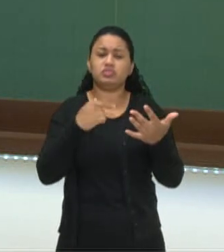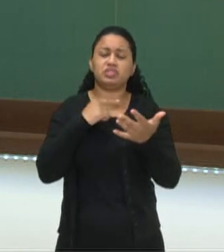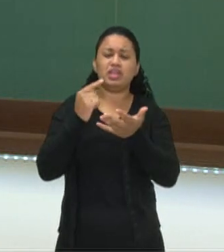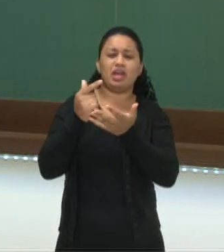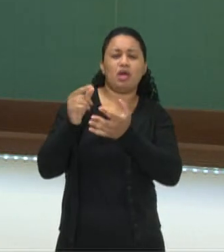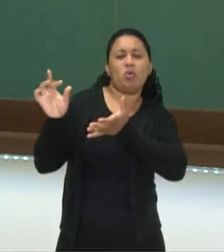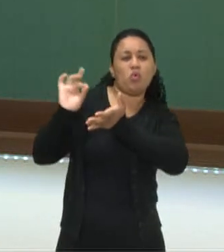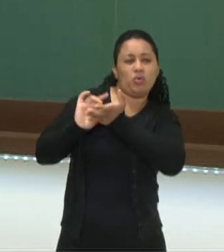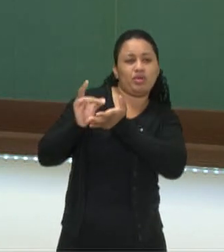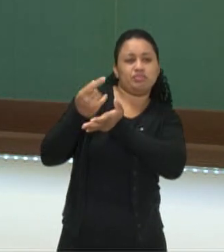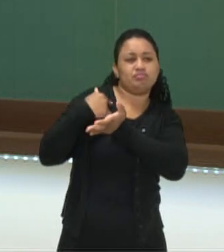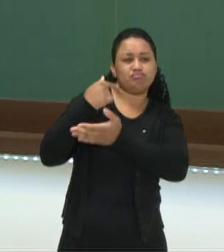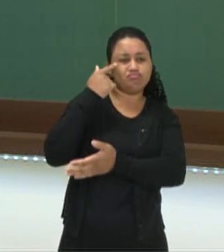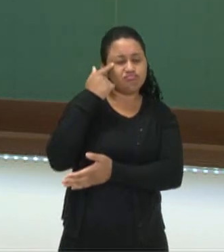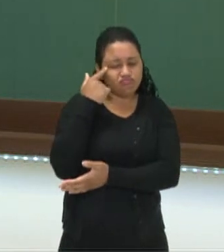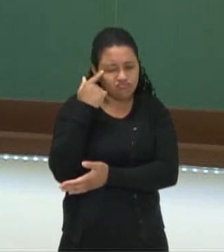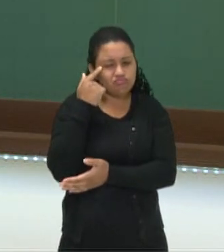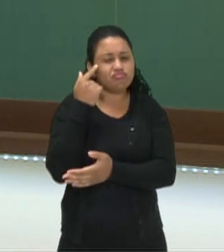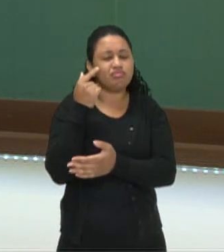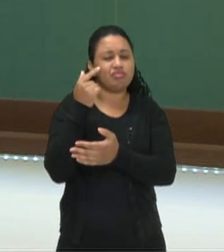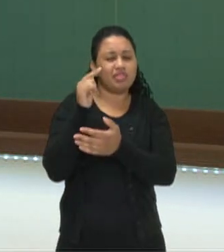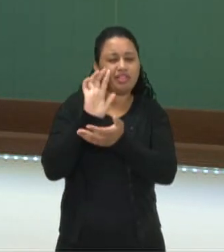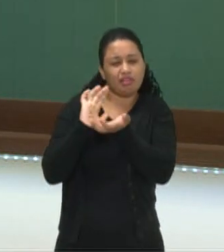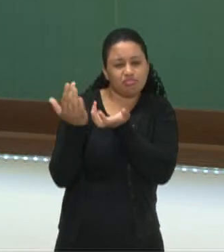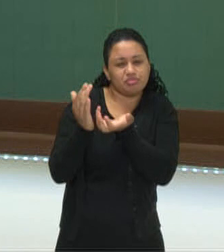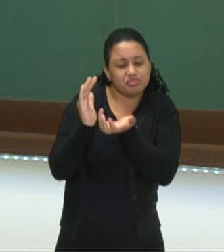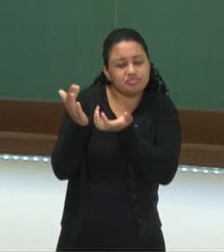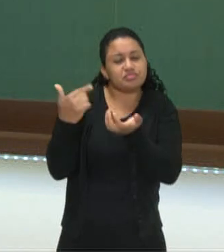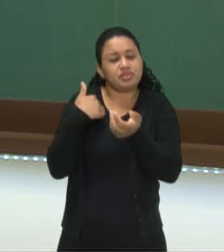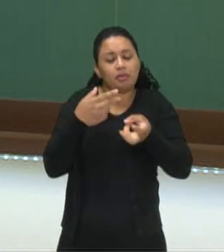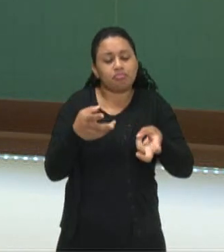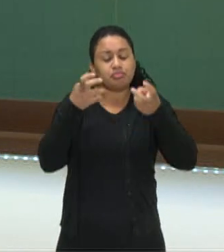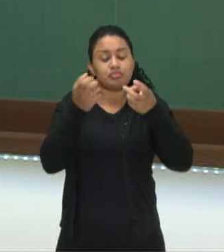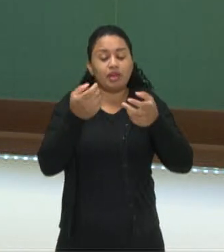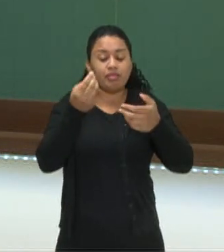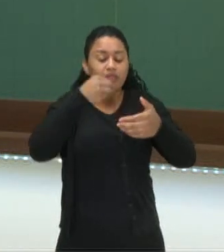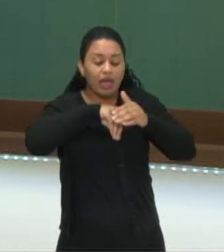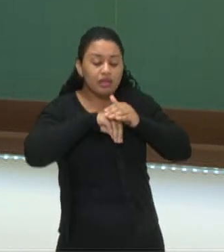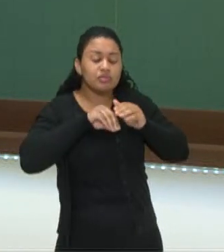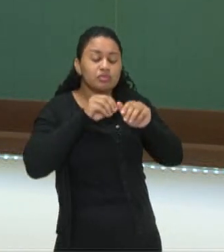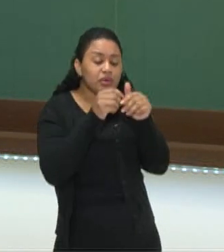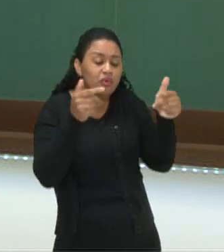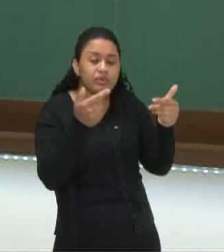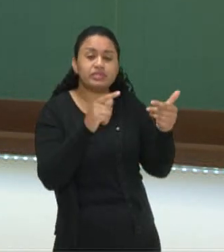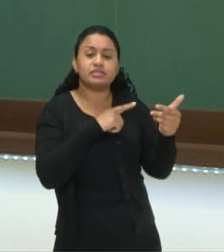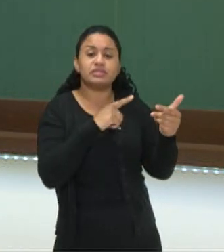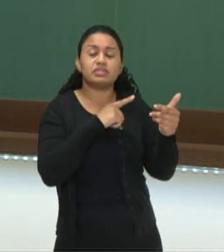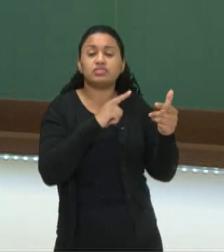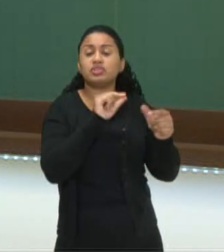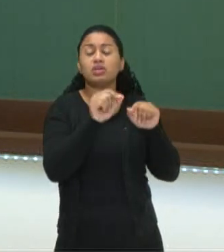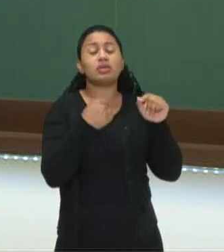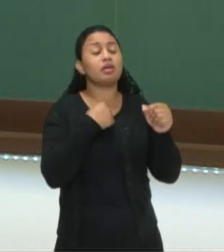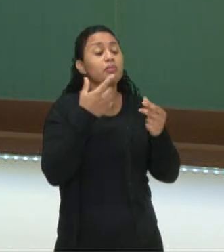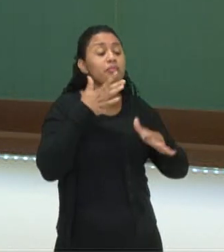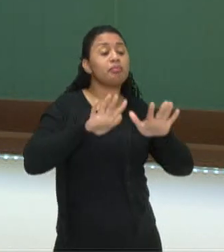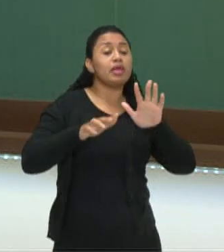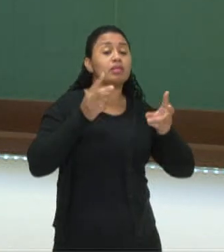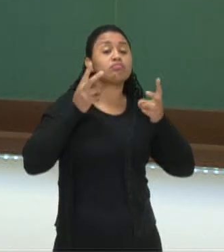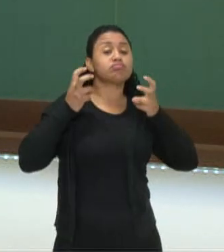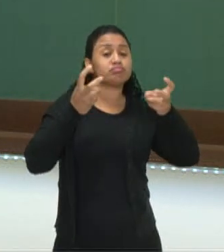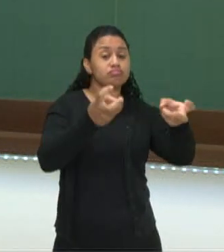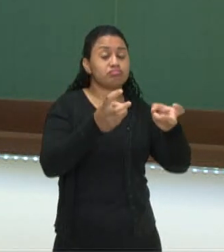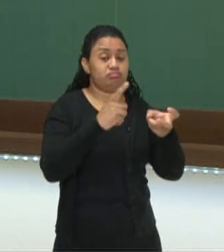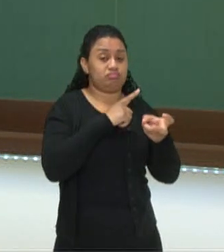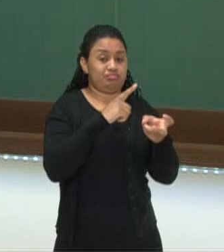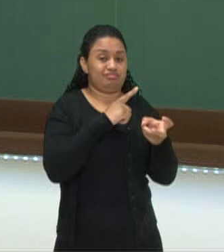oriental, ele tinha muito essa coisa da percepção do interior, ele tinha muito essa coisa de trazer algo, da intuitividade, era uma coisa muito forte